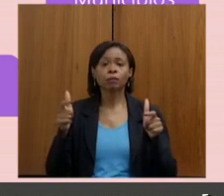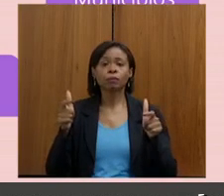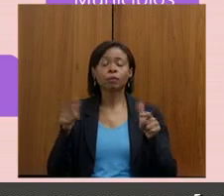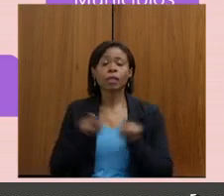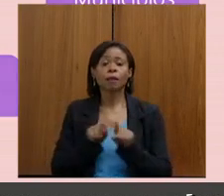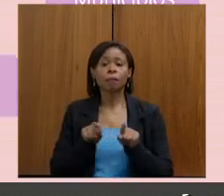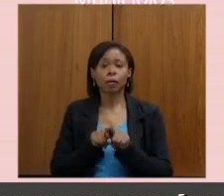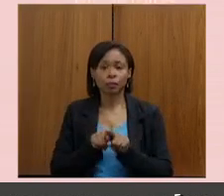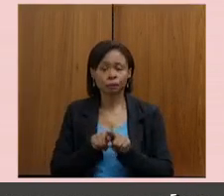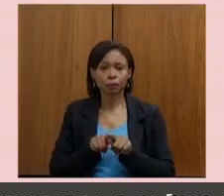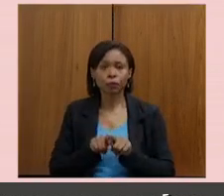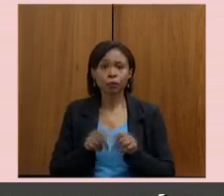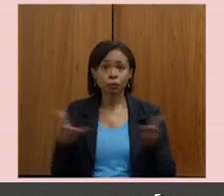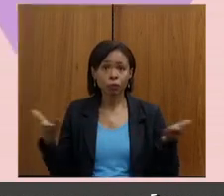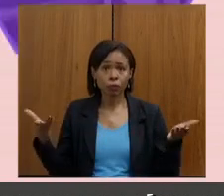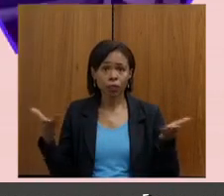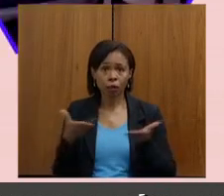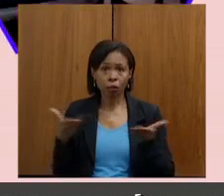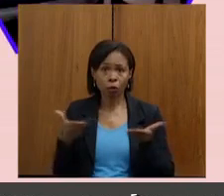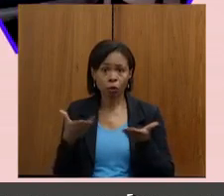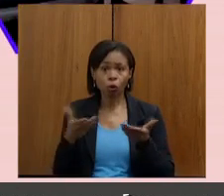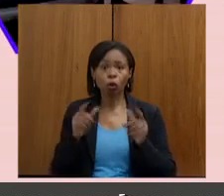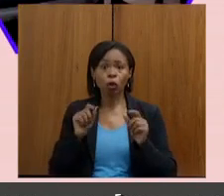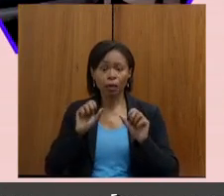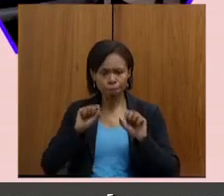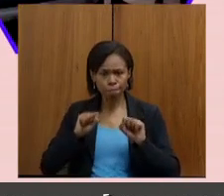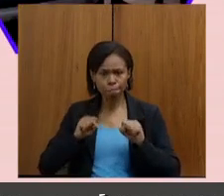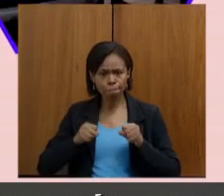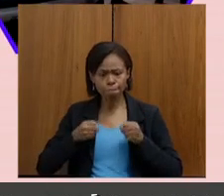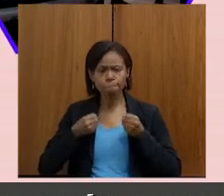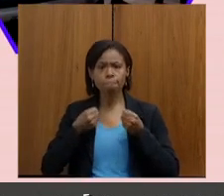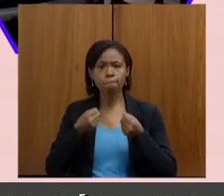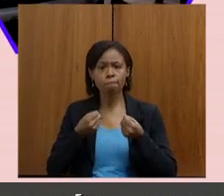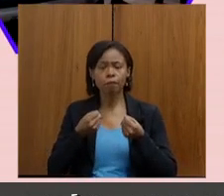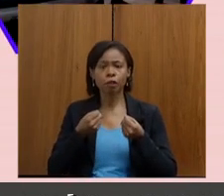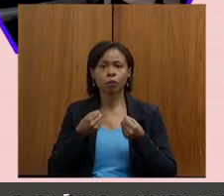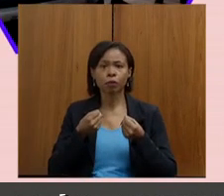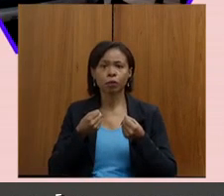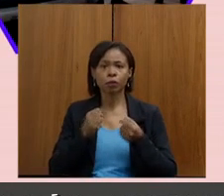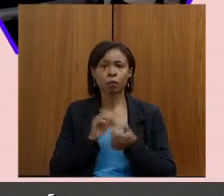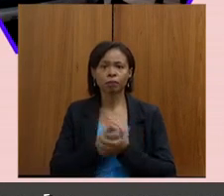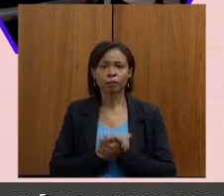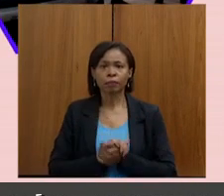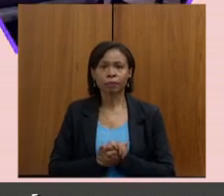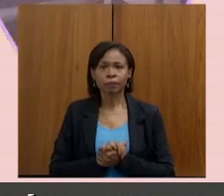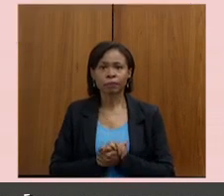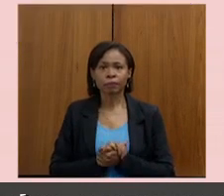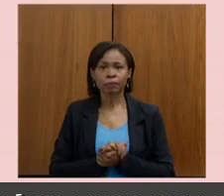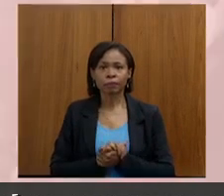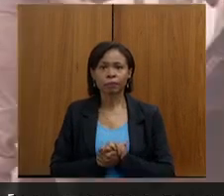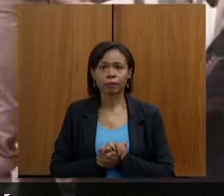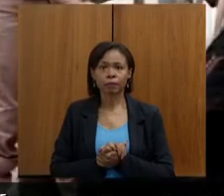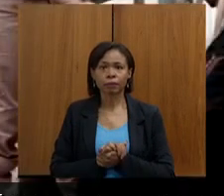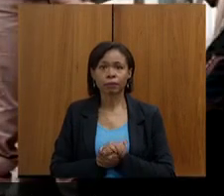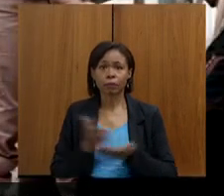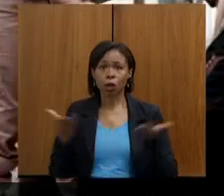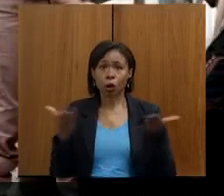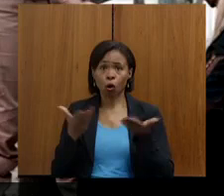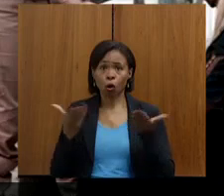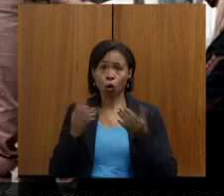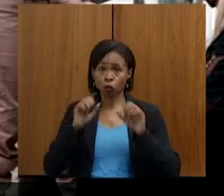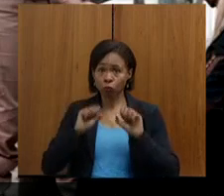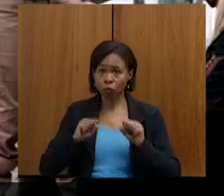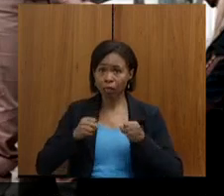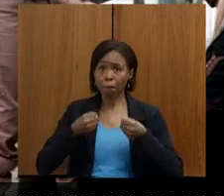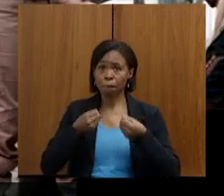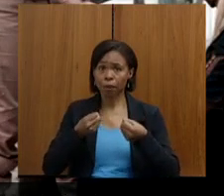e hoje façam o fortalecimento o nosso Você pode passar Janeiro 2015 outubro de 2 e hoje o